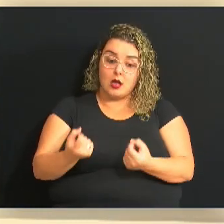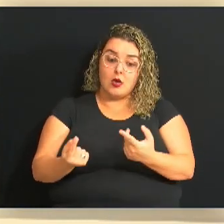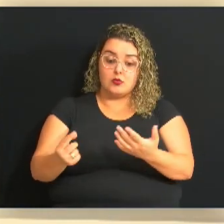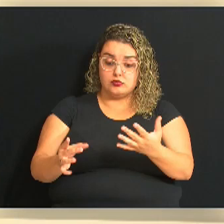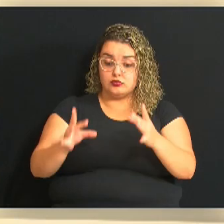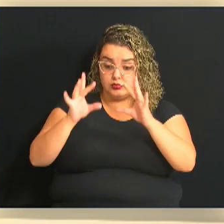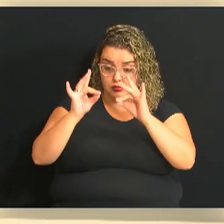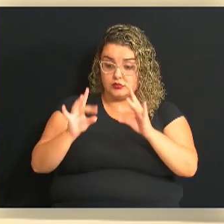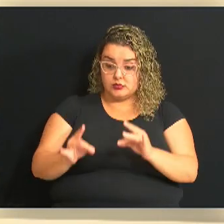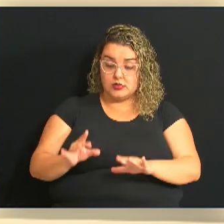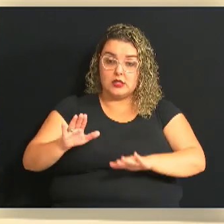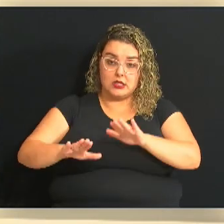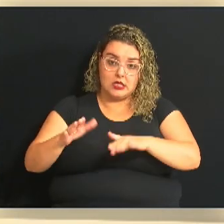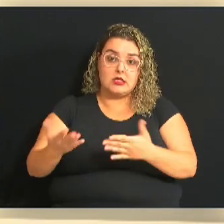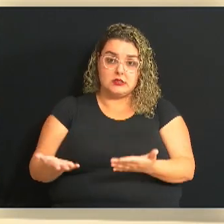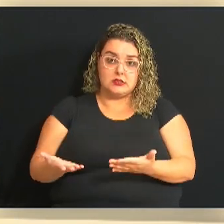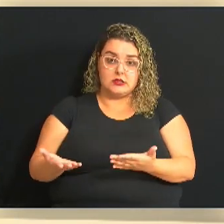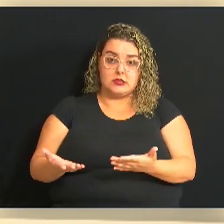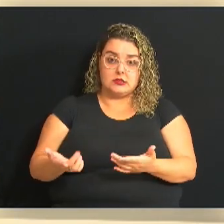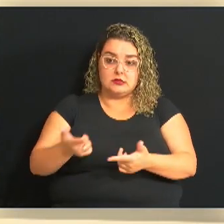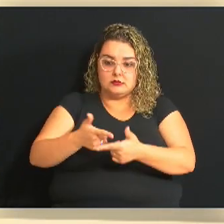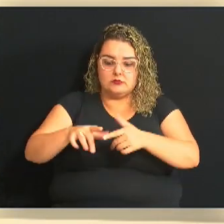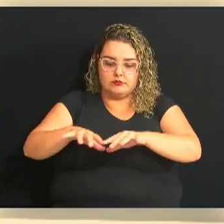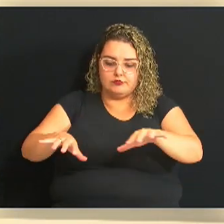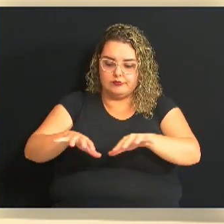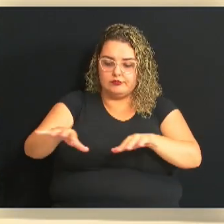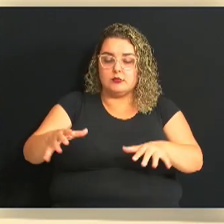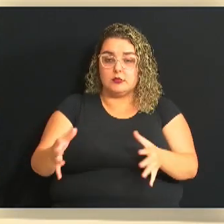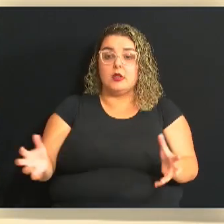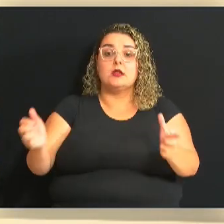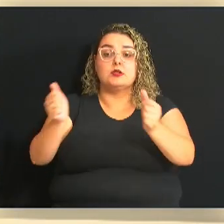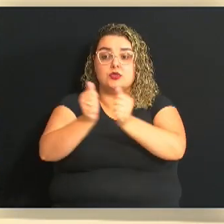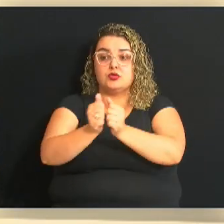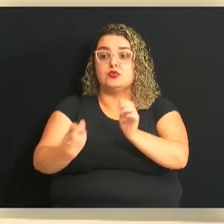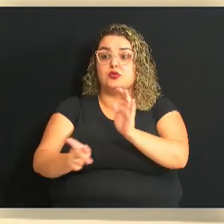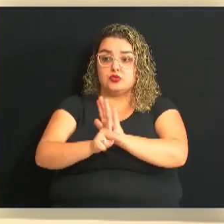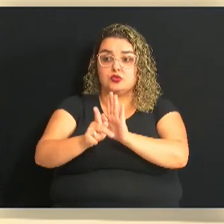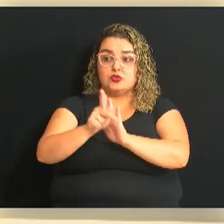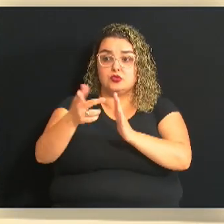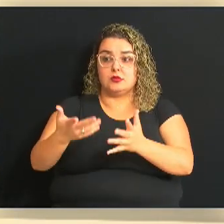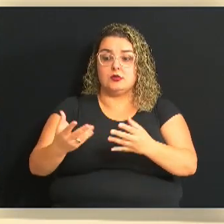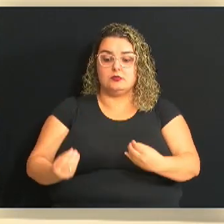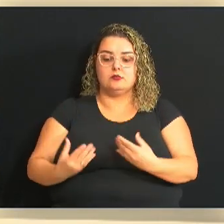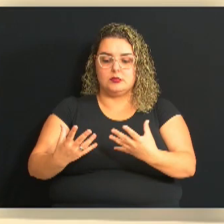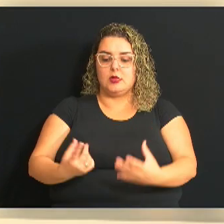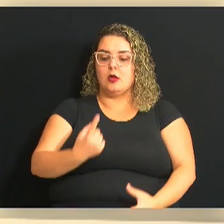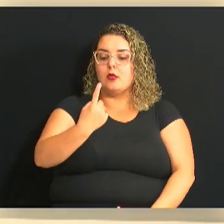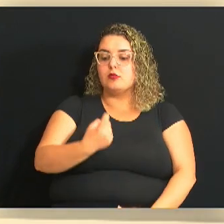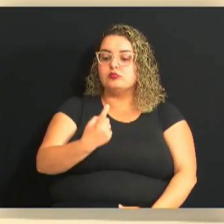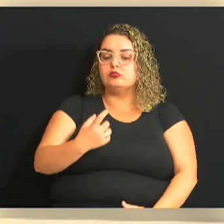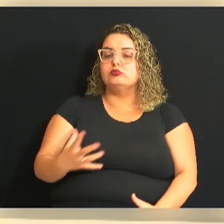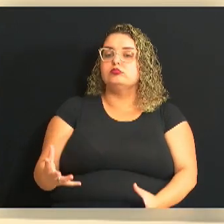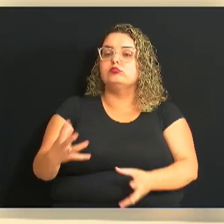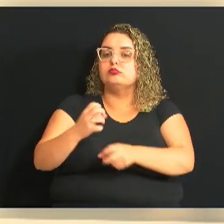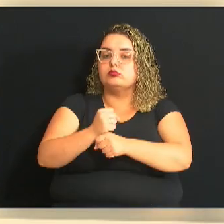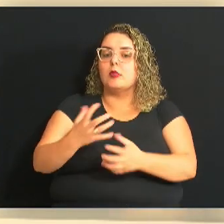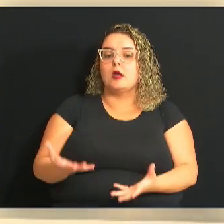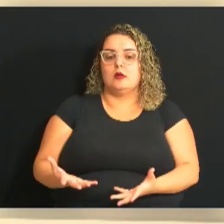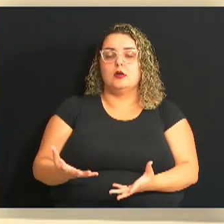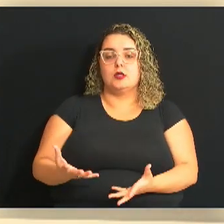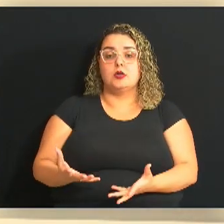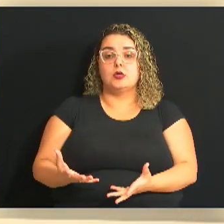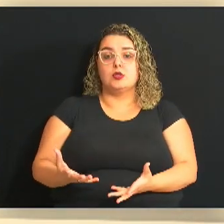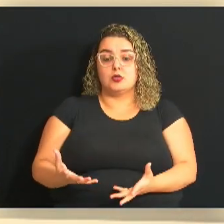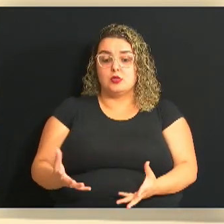vezes estavam de forma fragmentada. Na junção do projeto, ele deu uma unificada, apresentando vários elementos, e